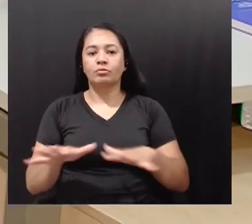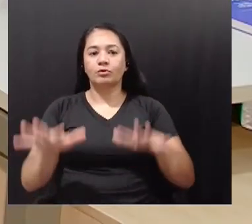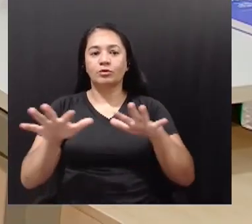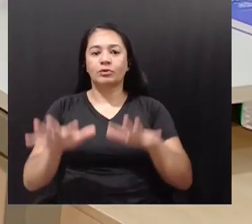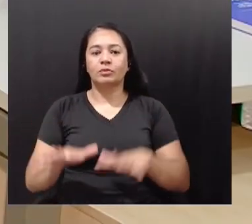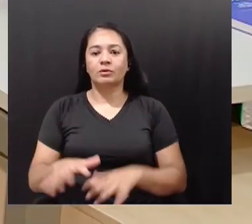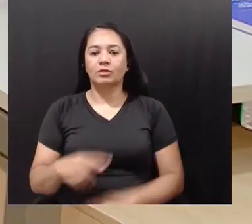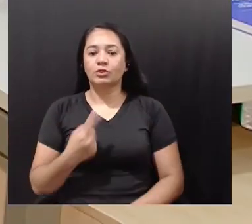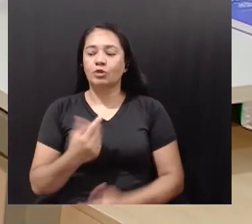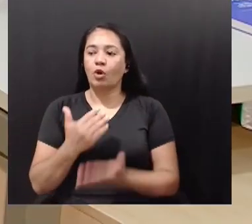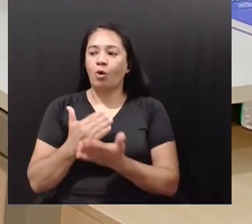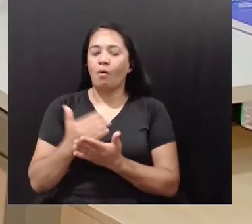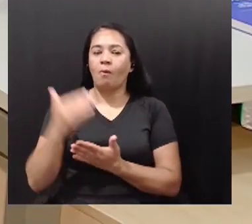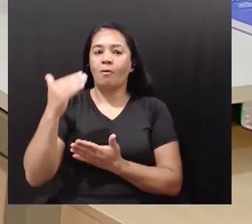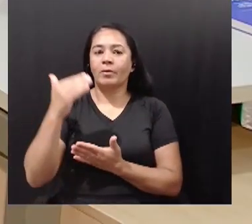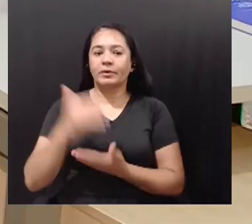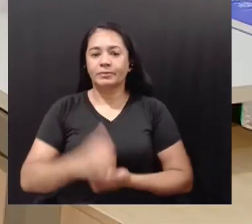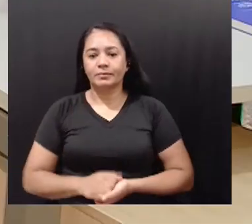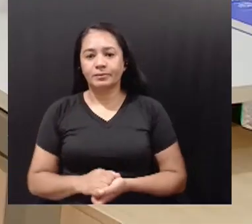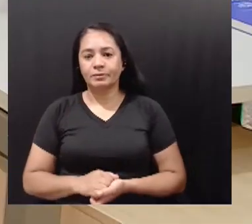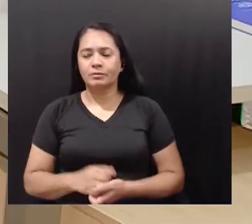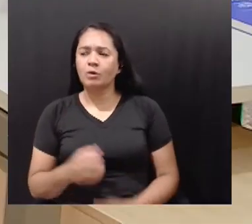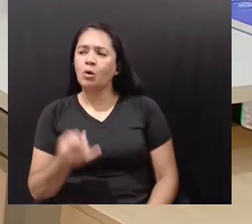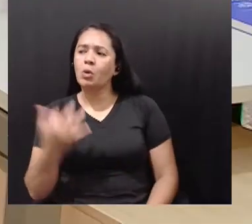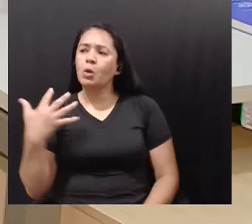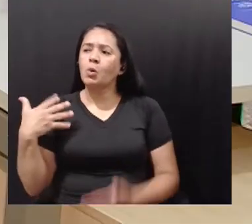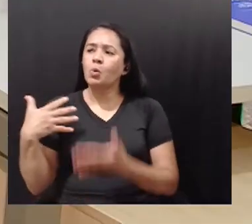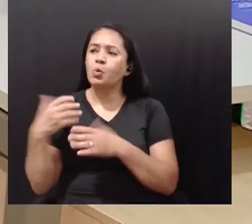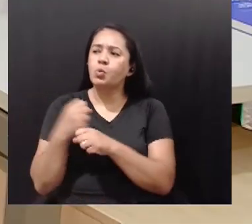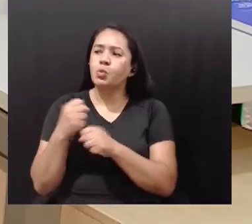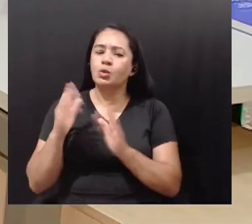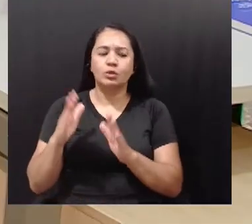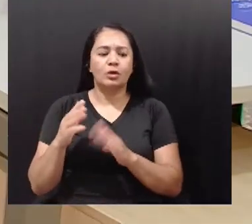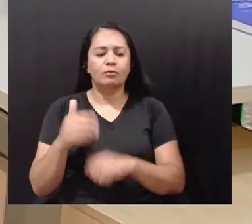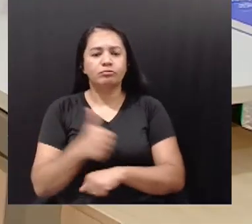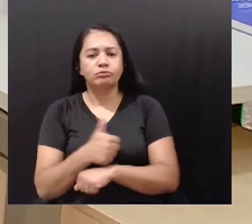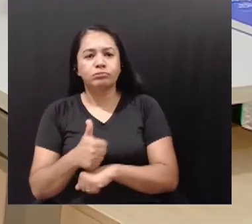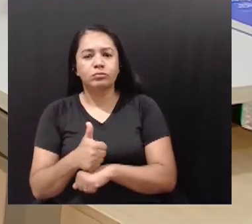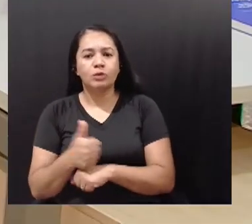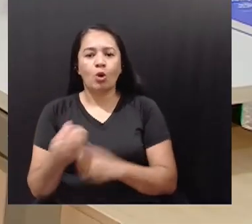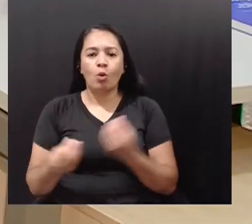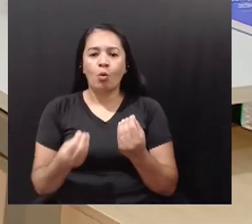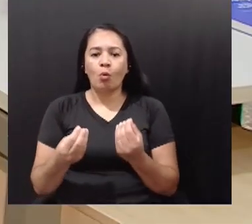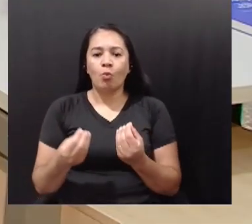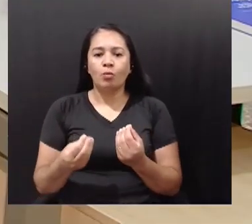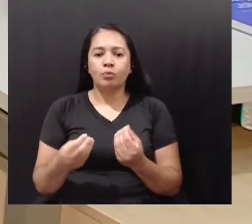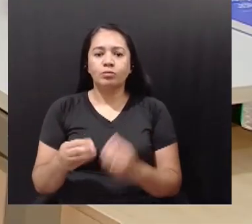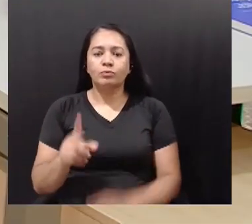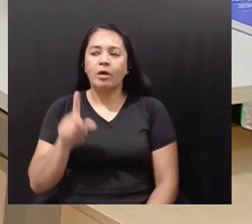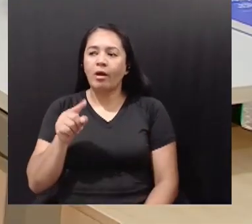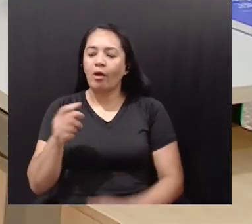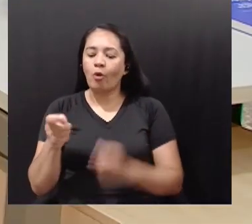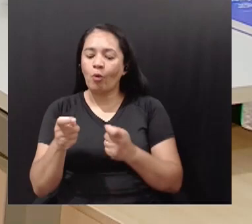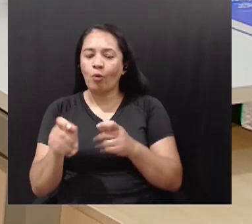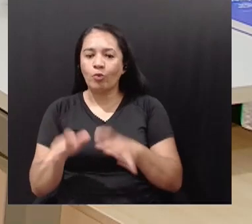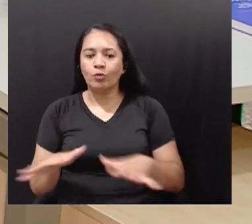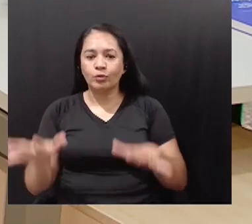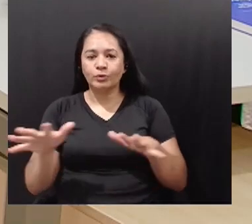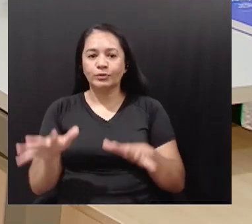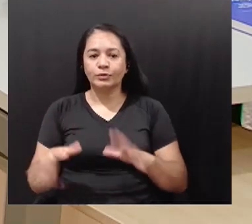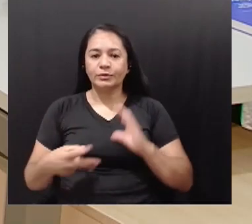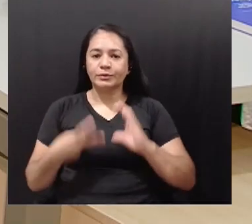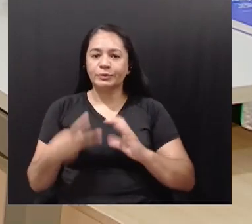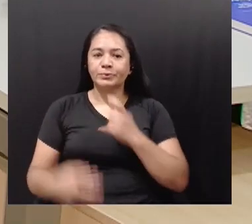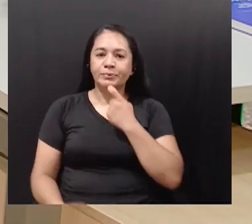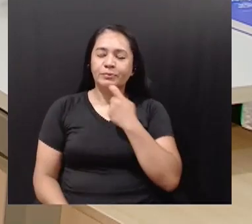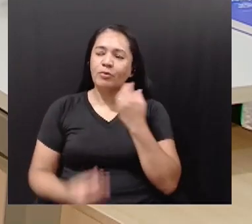começar, Bruno, há quanto tempo você está nesse cargo, né? Como que é ser o Controlador Geral da Câmara de Campinas?